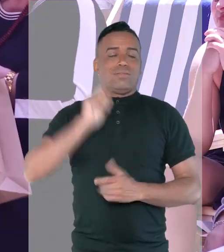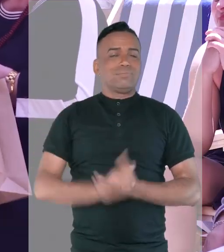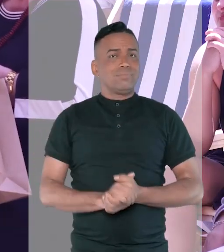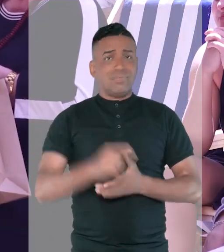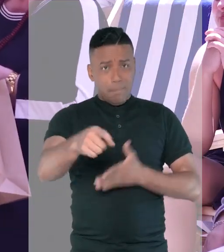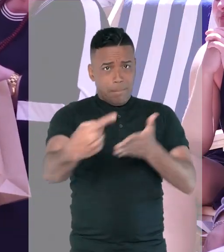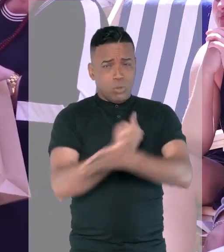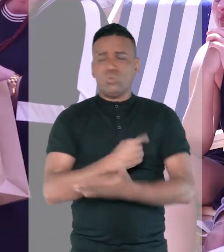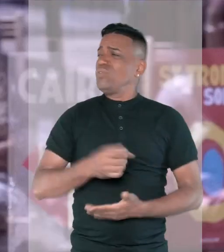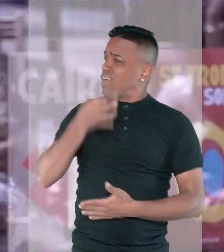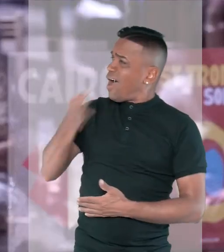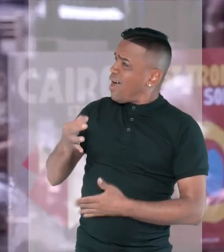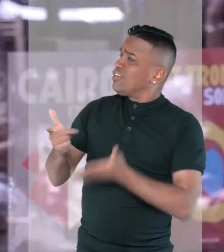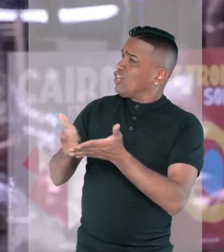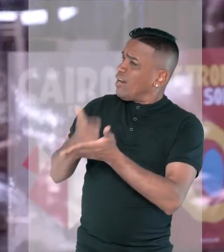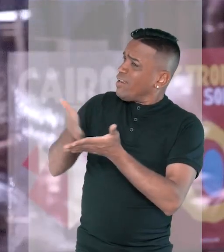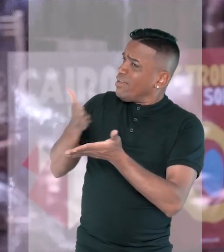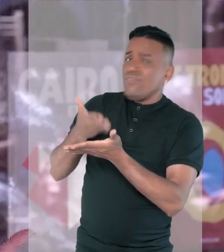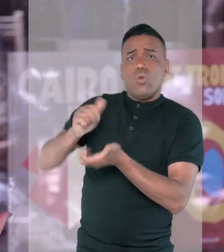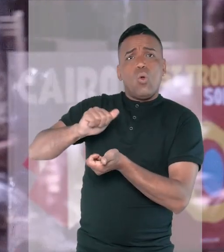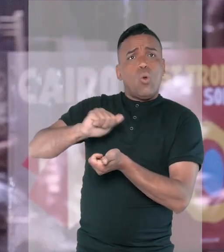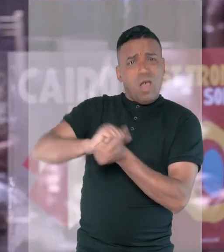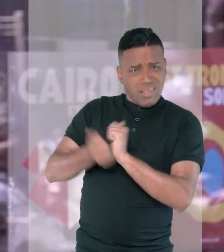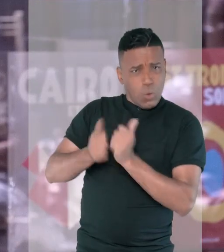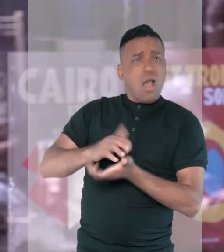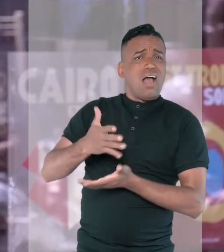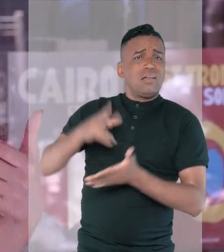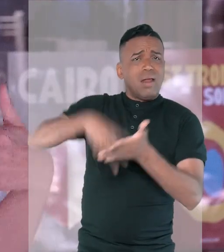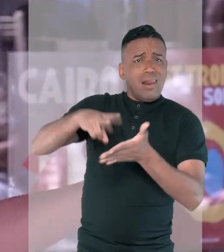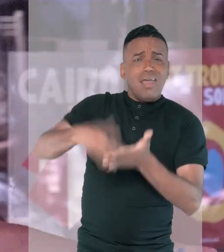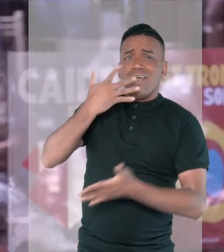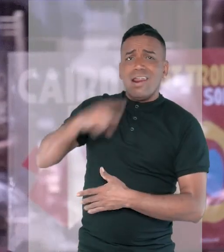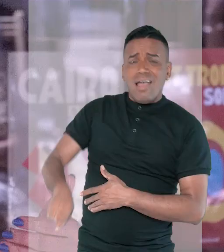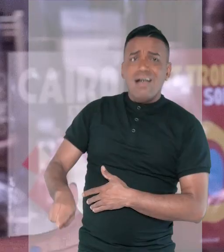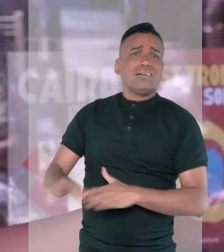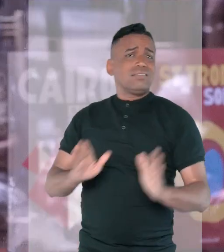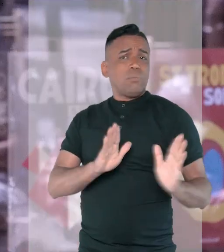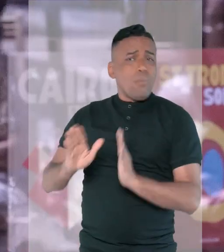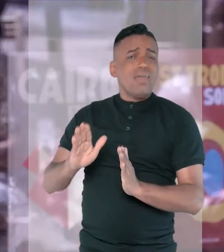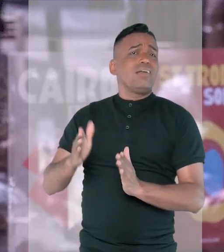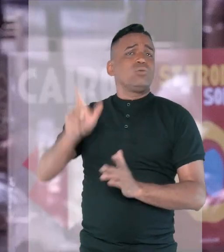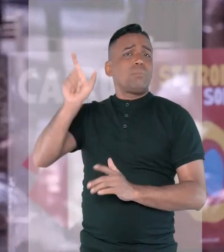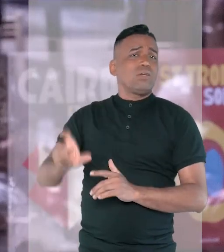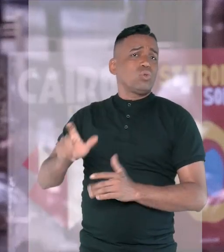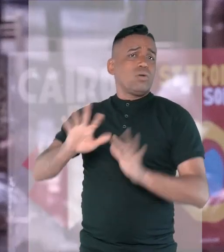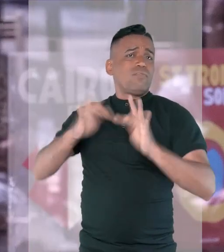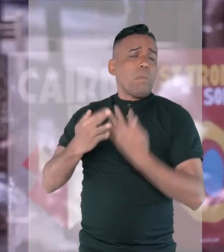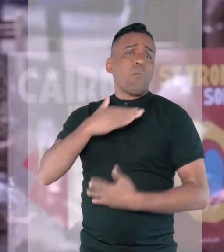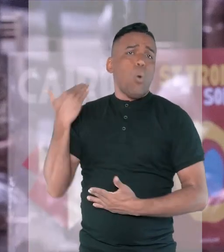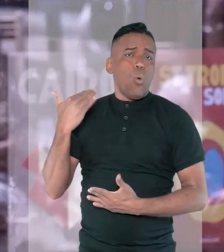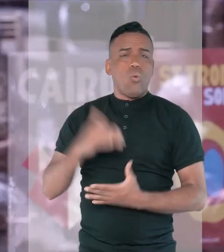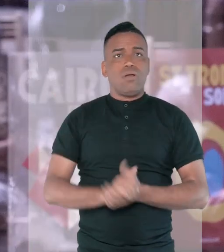do comentário. Eu fui perguntada, você acha que esse livro é adequado para ler com uma criança no momento da perda de um ente